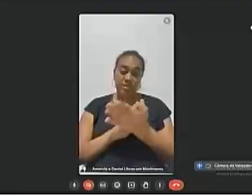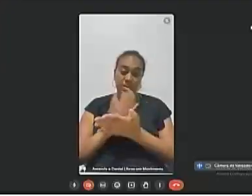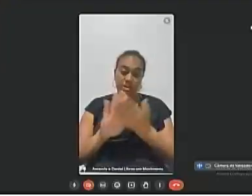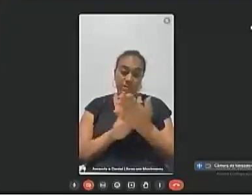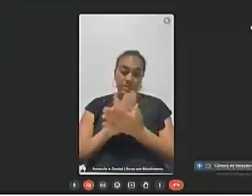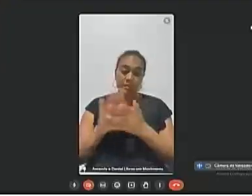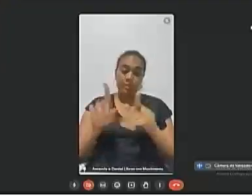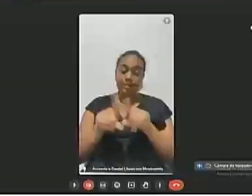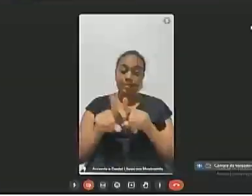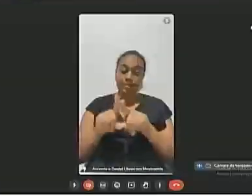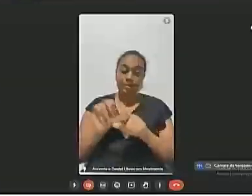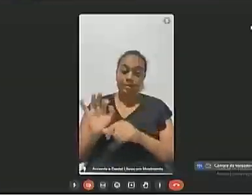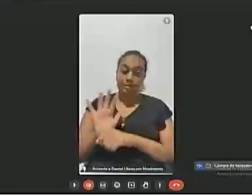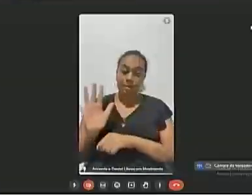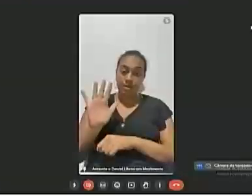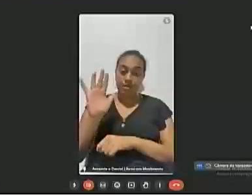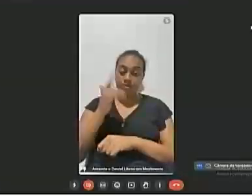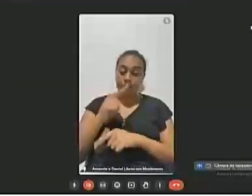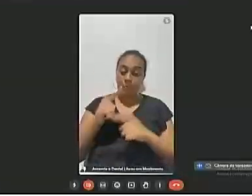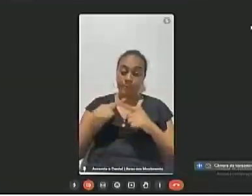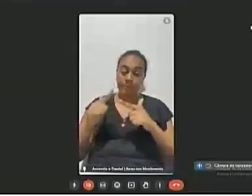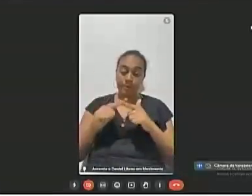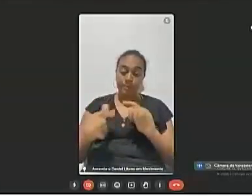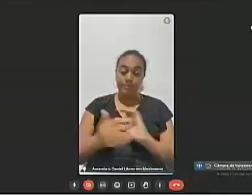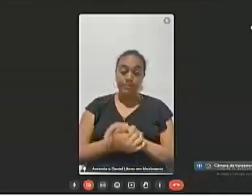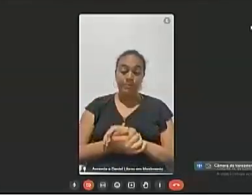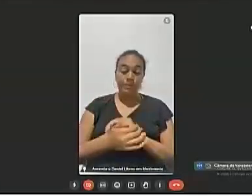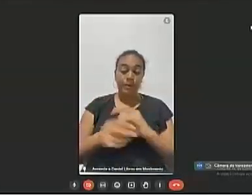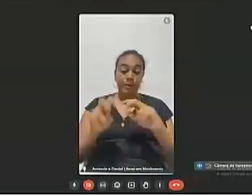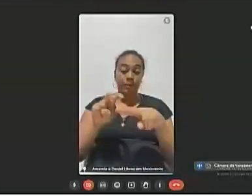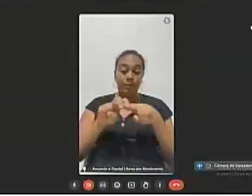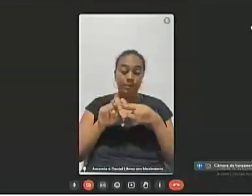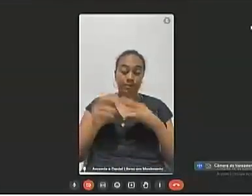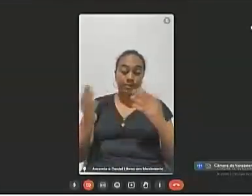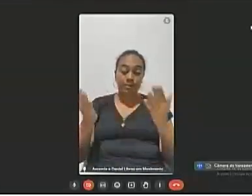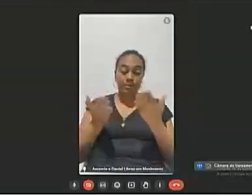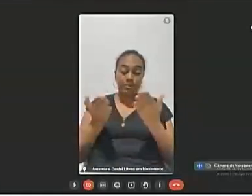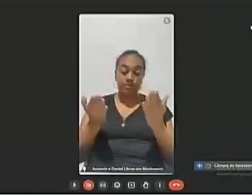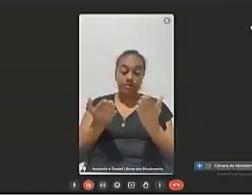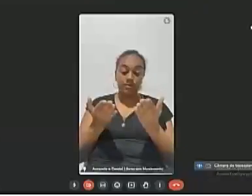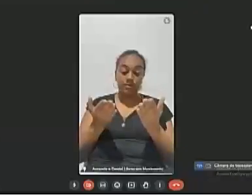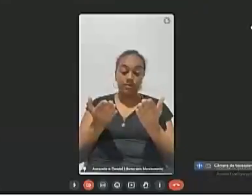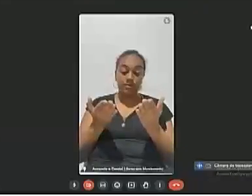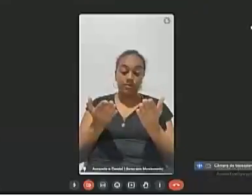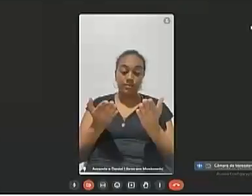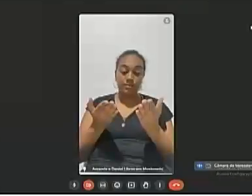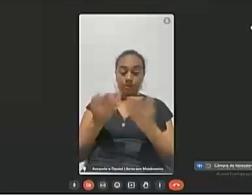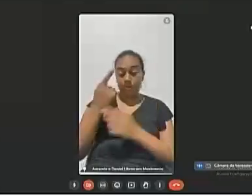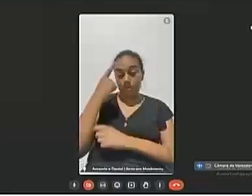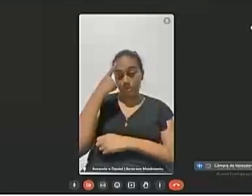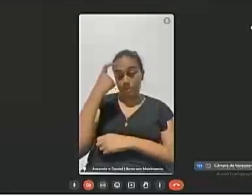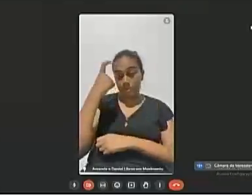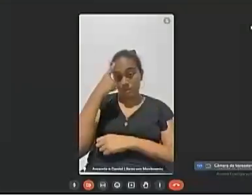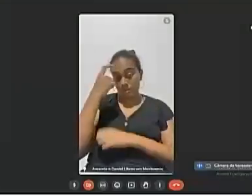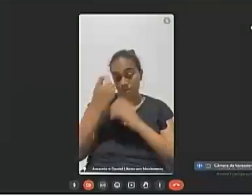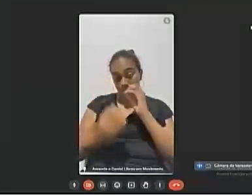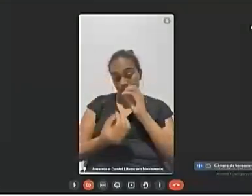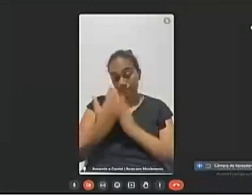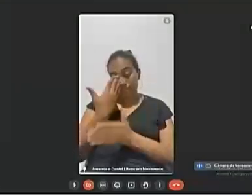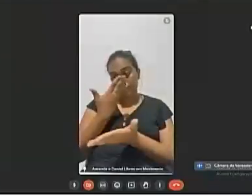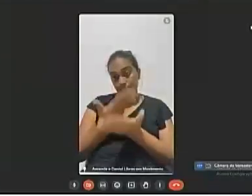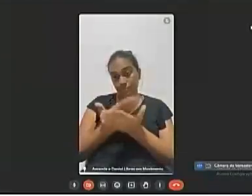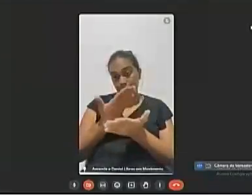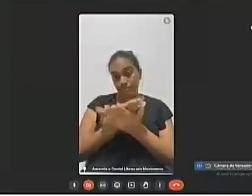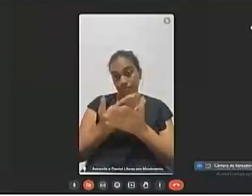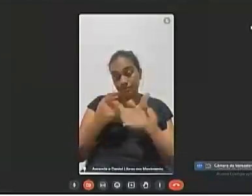coisa cara de mexer, não resolve o problema. Então, agora, entrando nas ideias que surgiram do estudo hidráulico